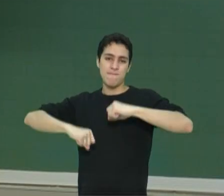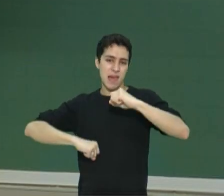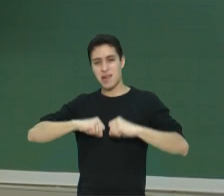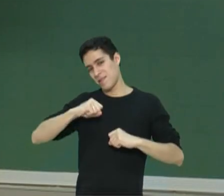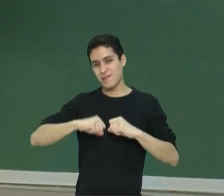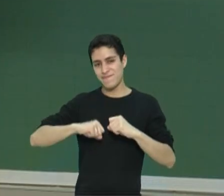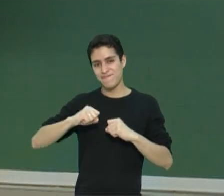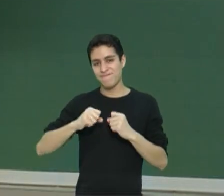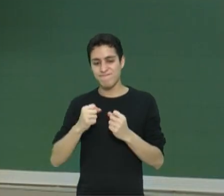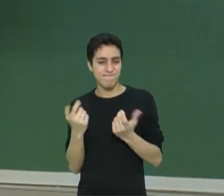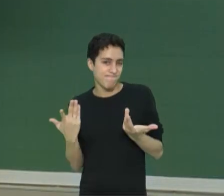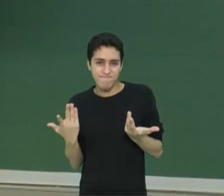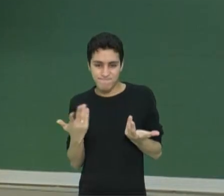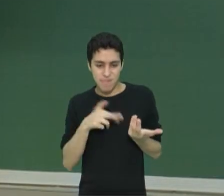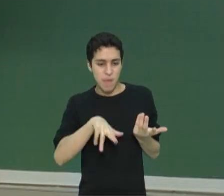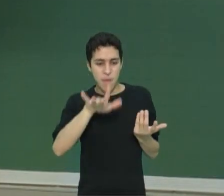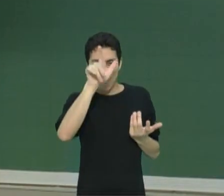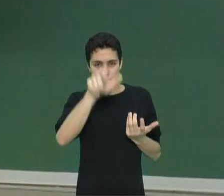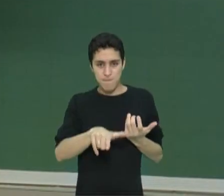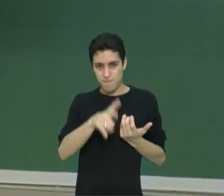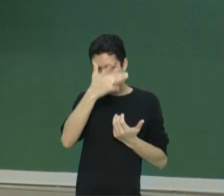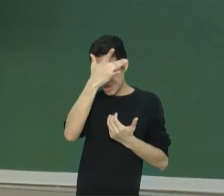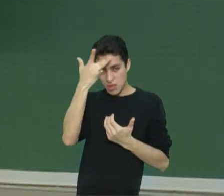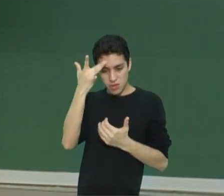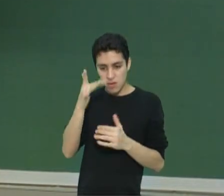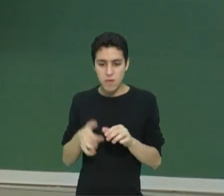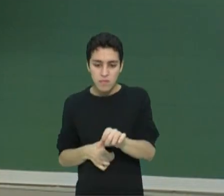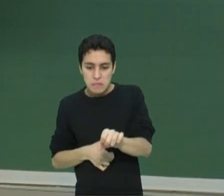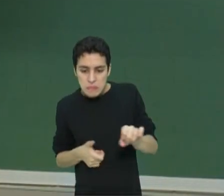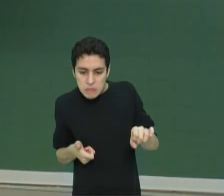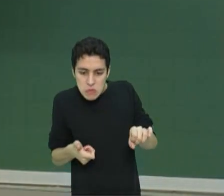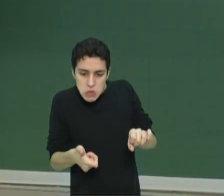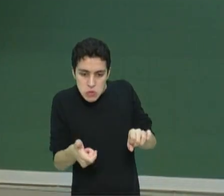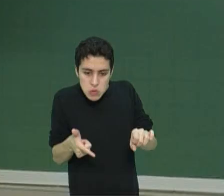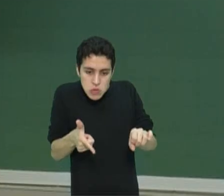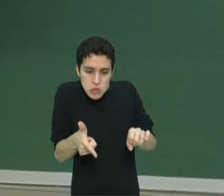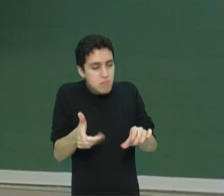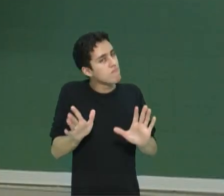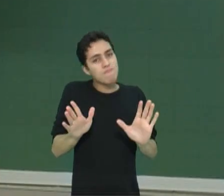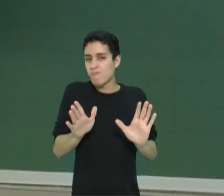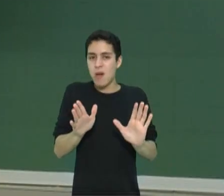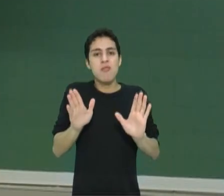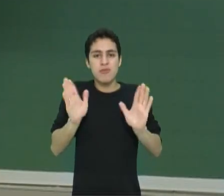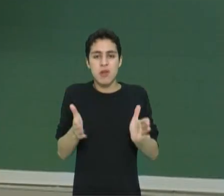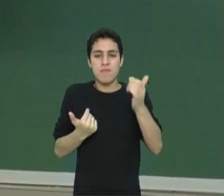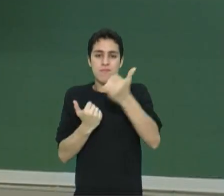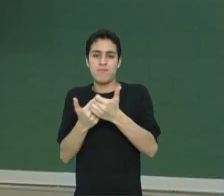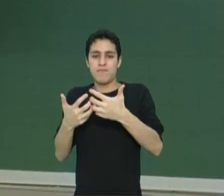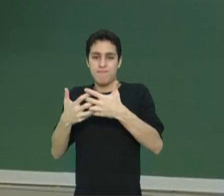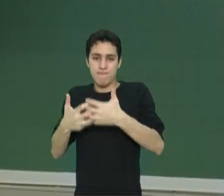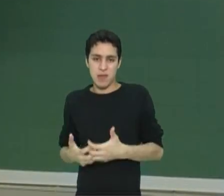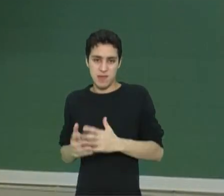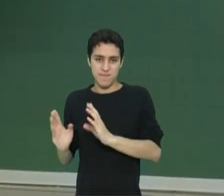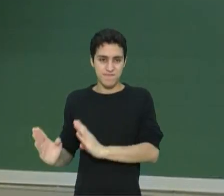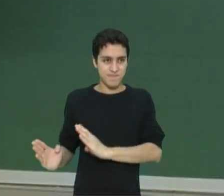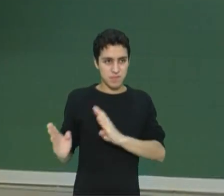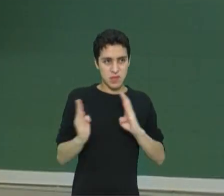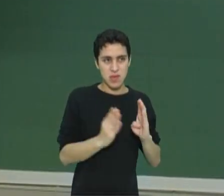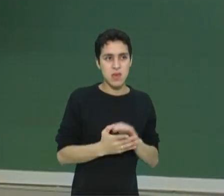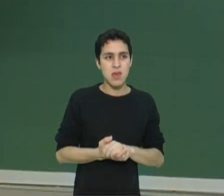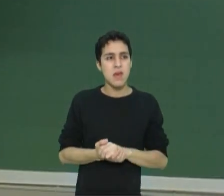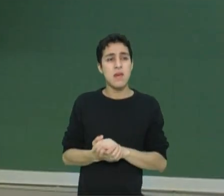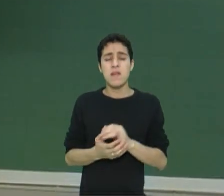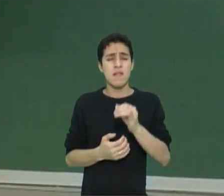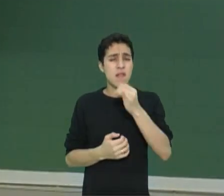os serviços são oferecidos por máquinas sim em alguns exemplos da indústria moderna né ou a indústria